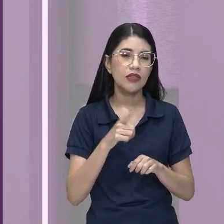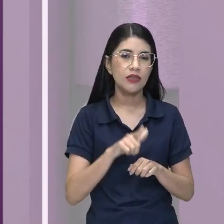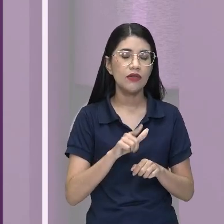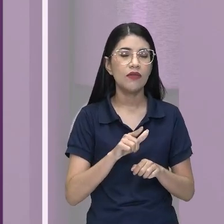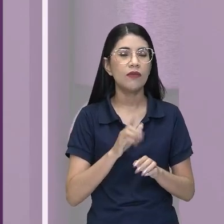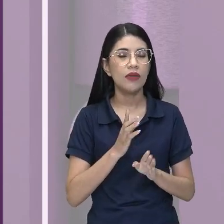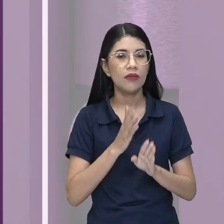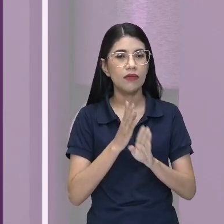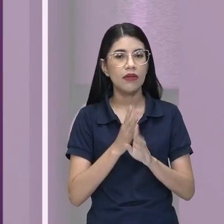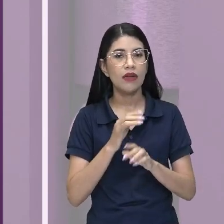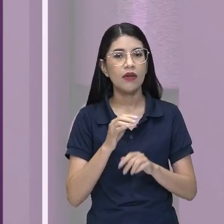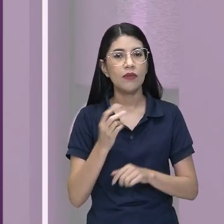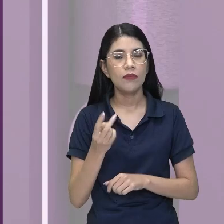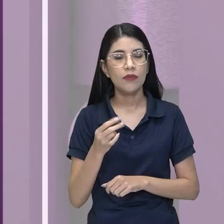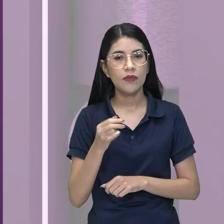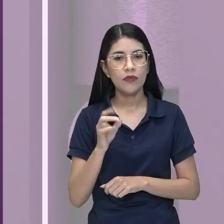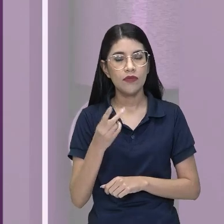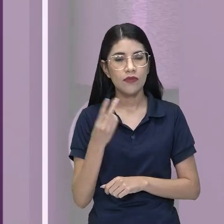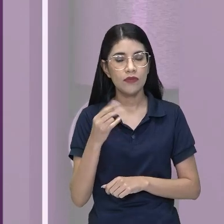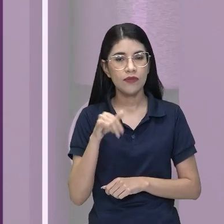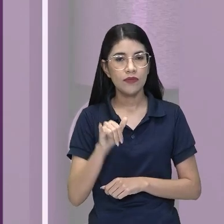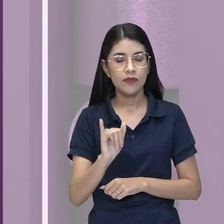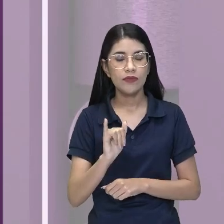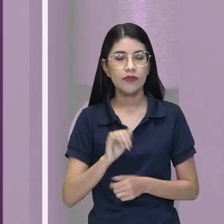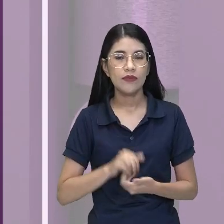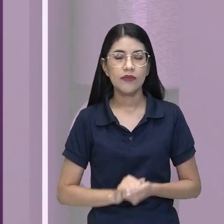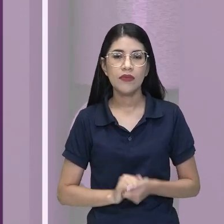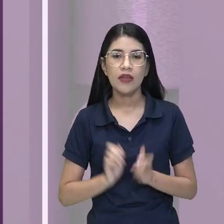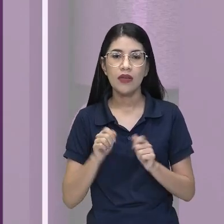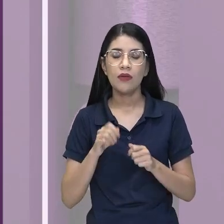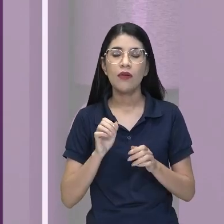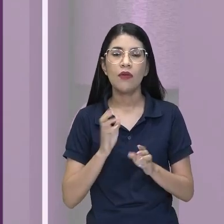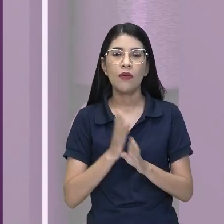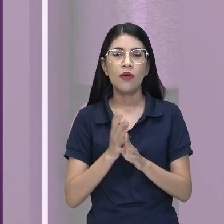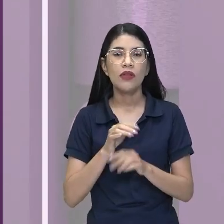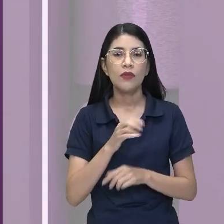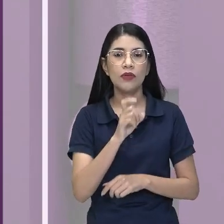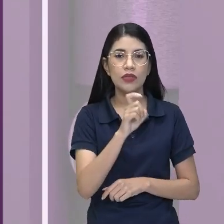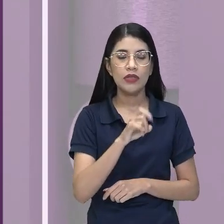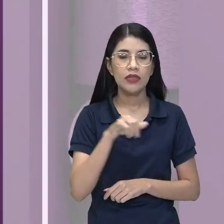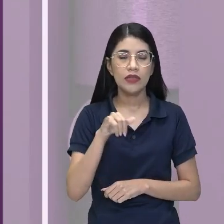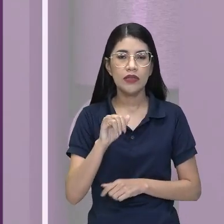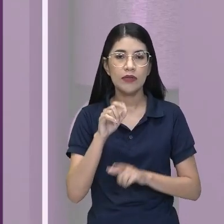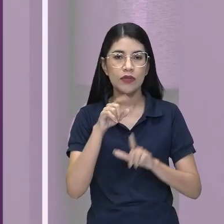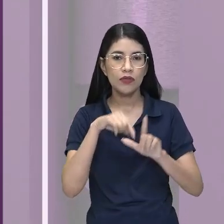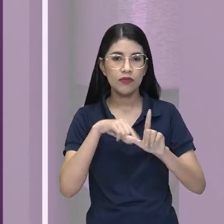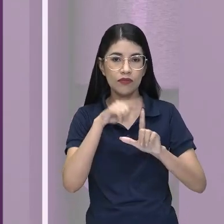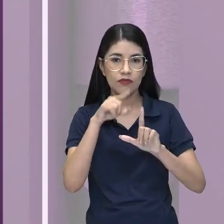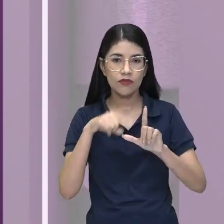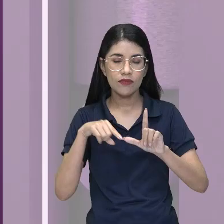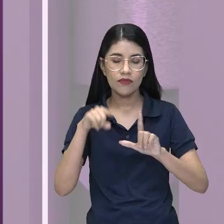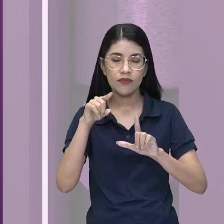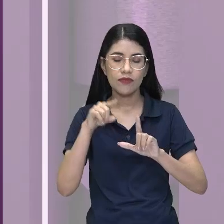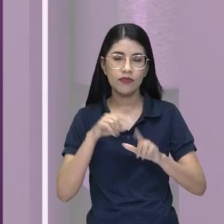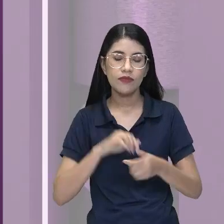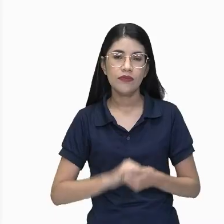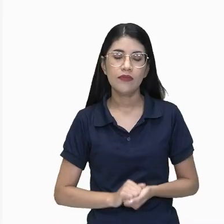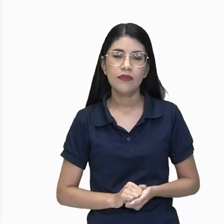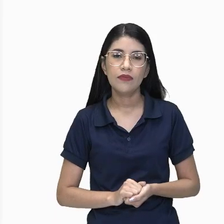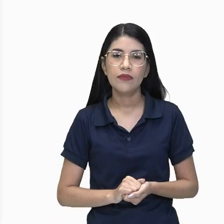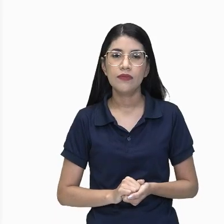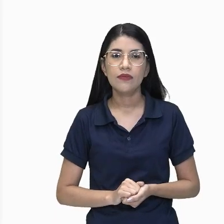valor de y, tá? Aí você encontra as duas coordenadas do vértice da parábola. Vamos para a